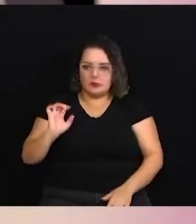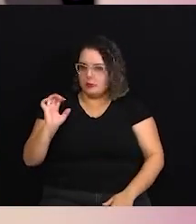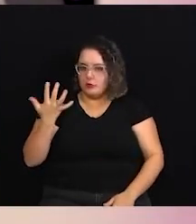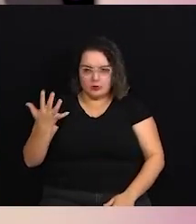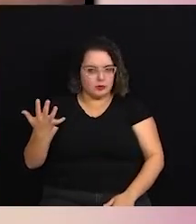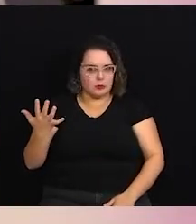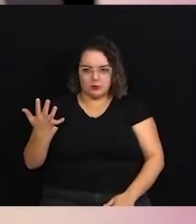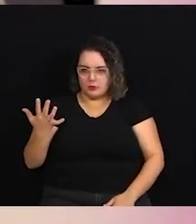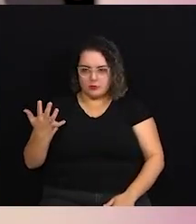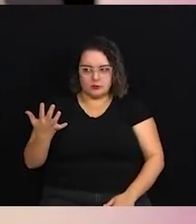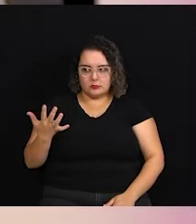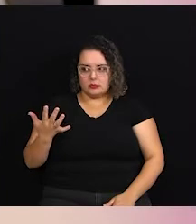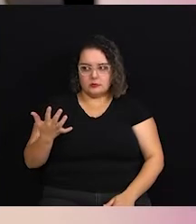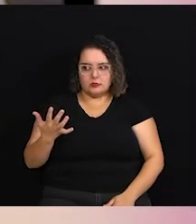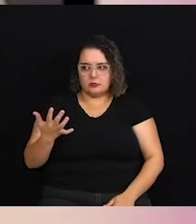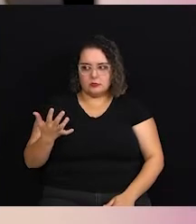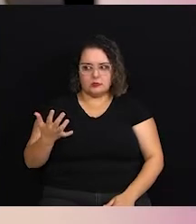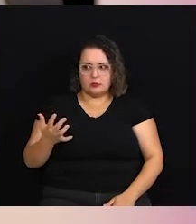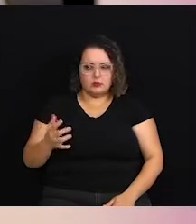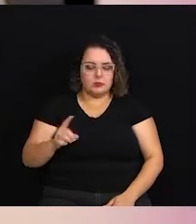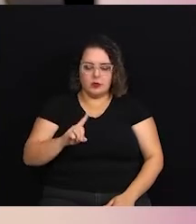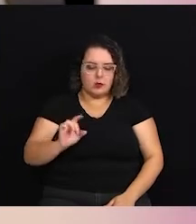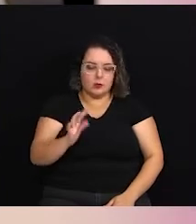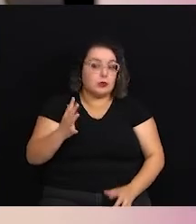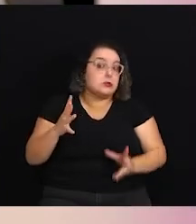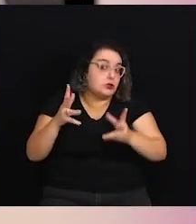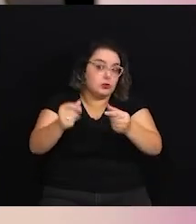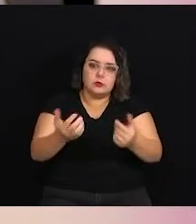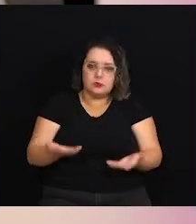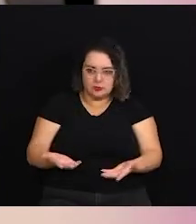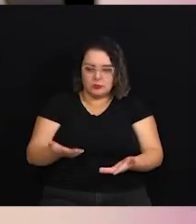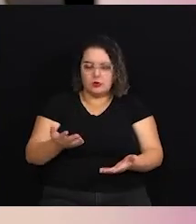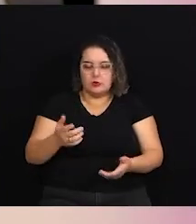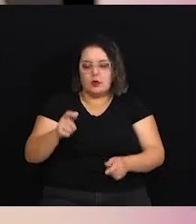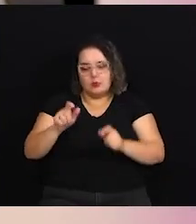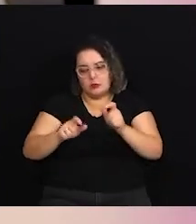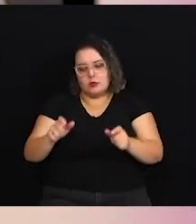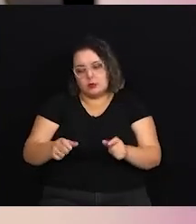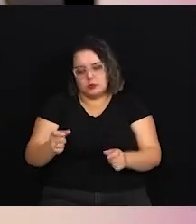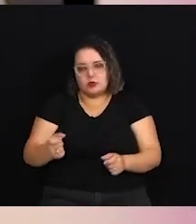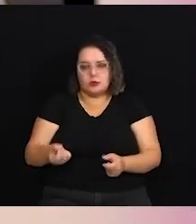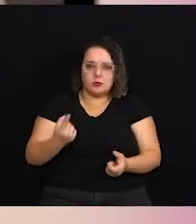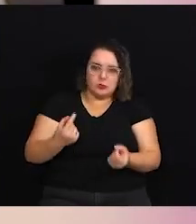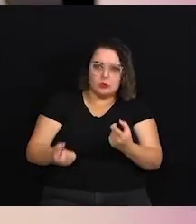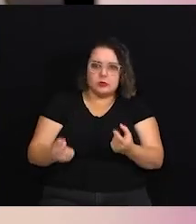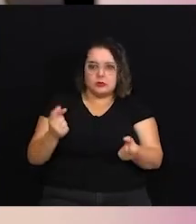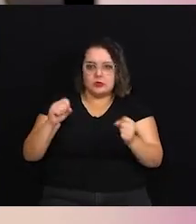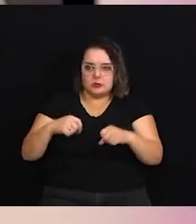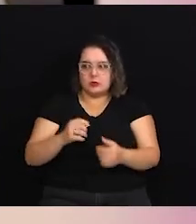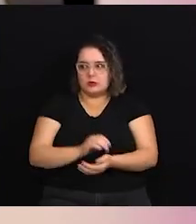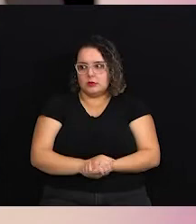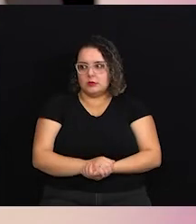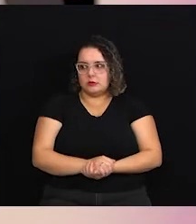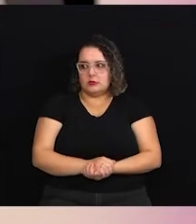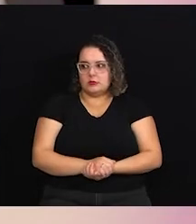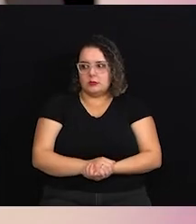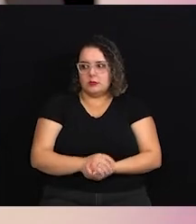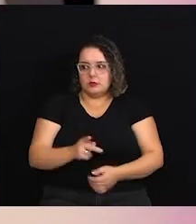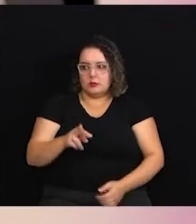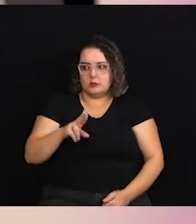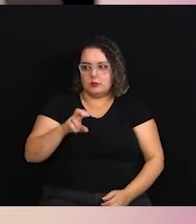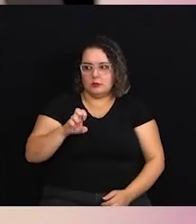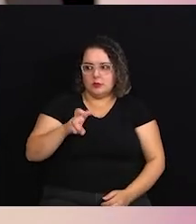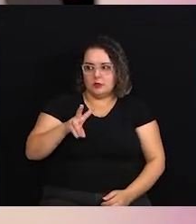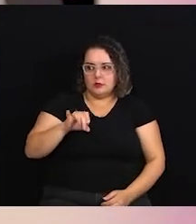acontece não acontecem em todo mundo né algumas pessoas sim mas eu quero falar só de